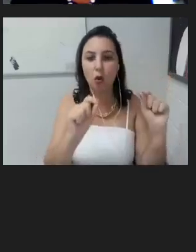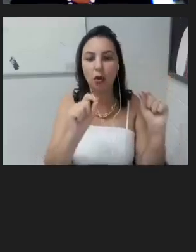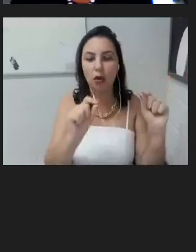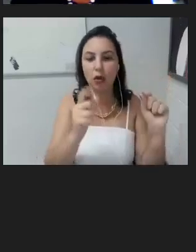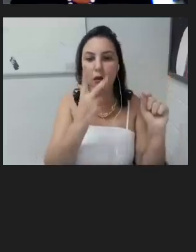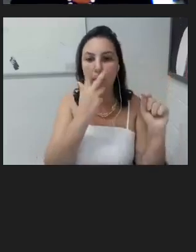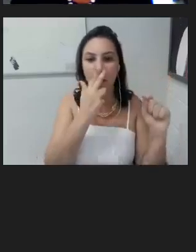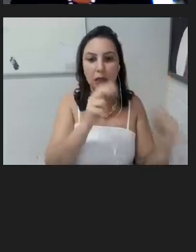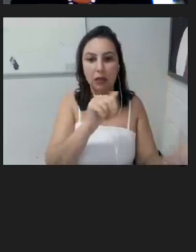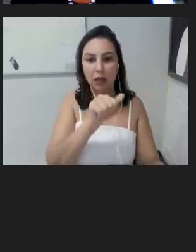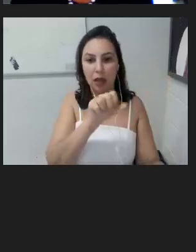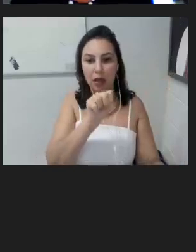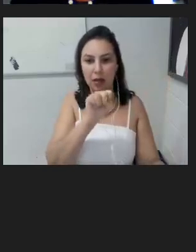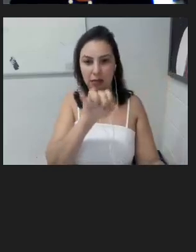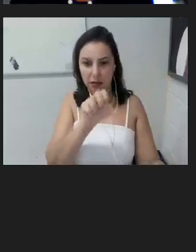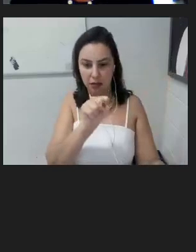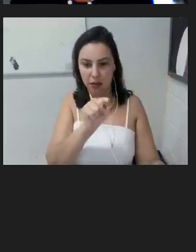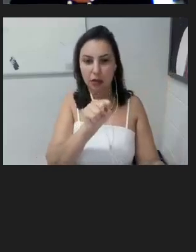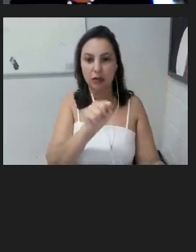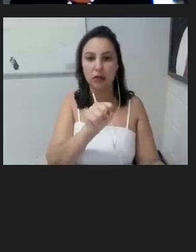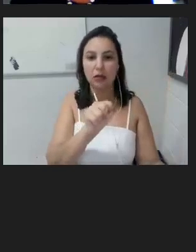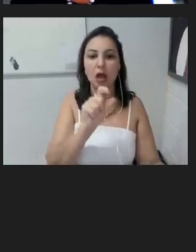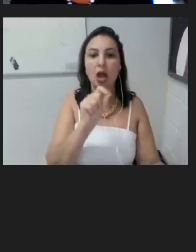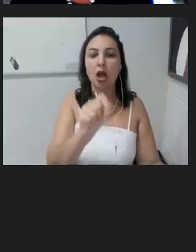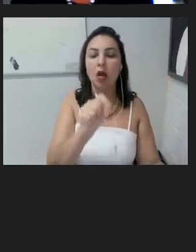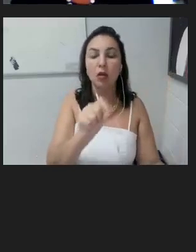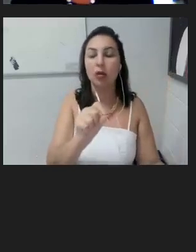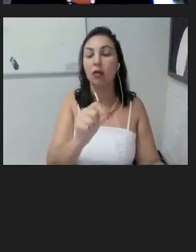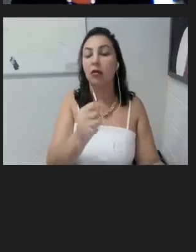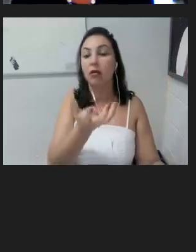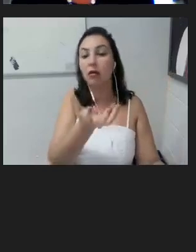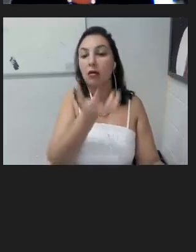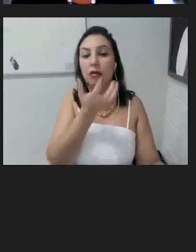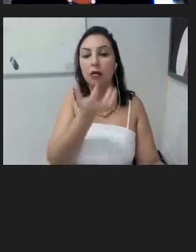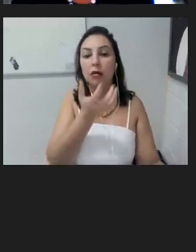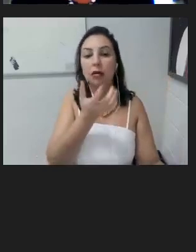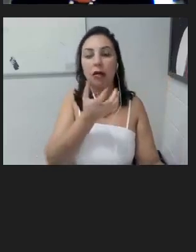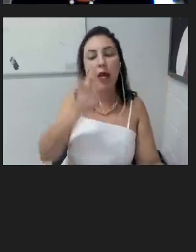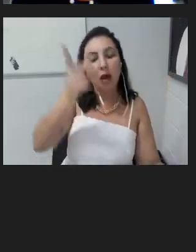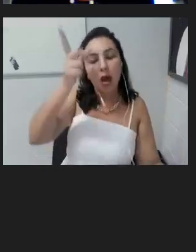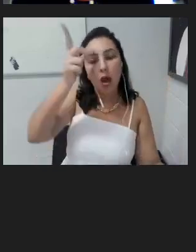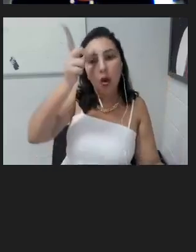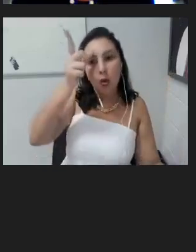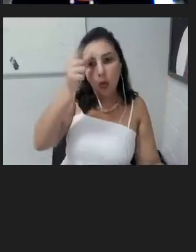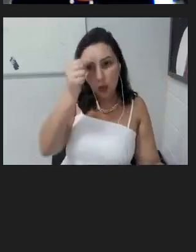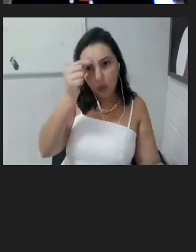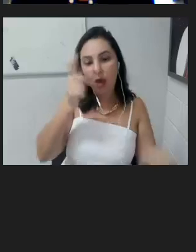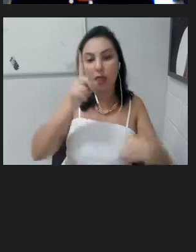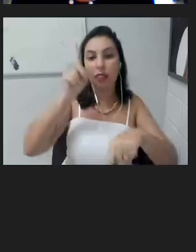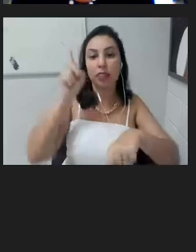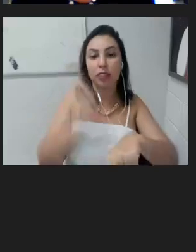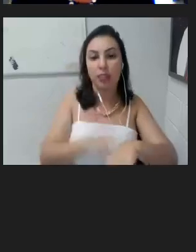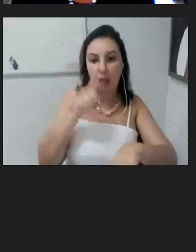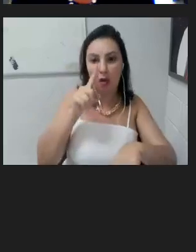sigla, ACIS, qual que é a intenção? É um alívio momentâneo